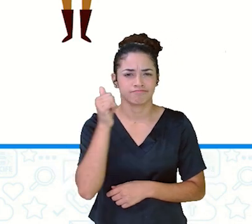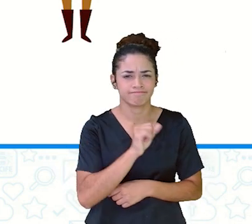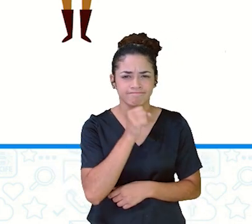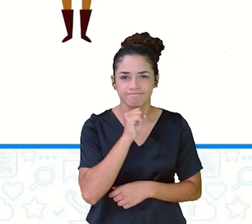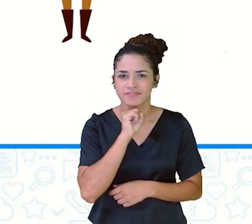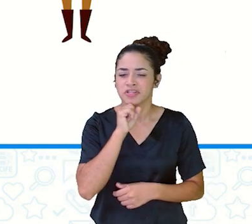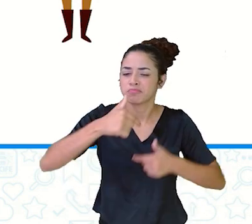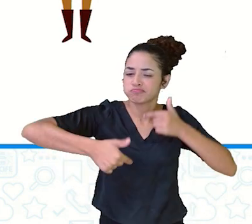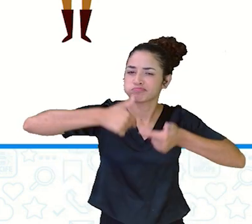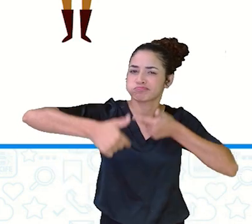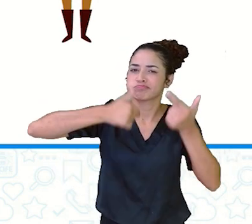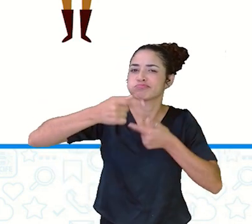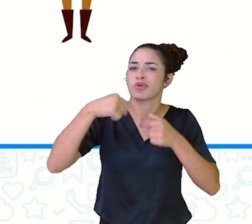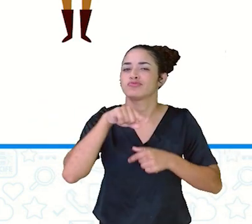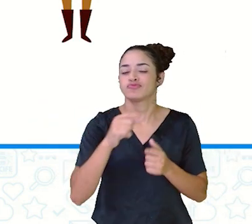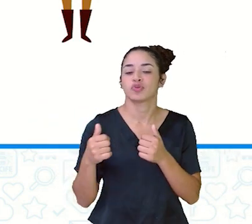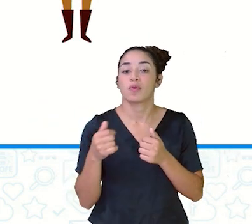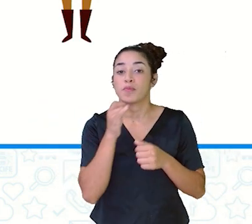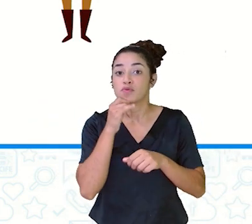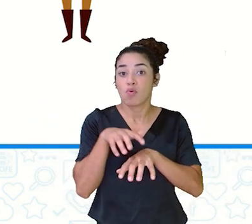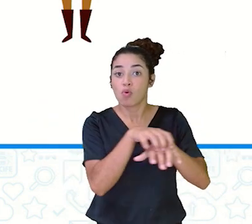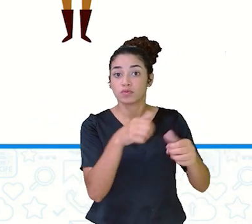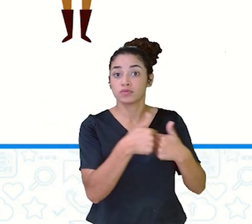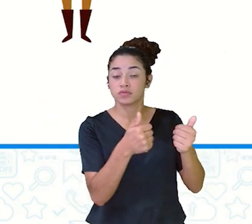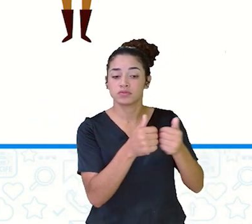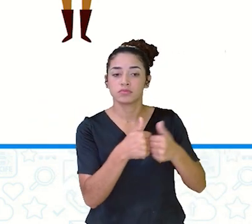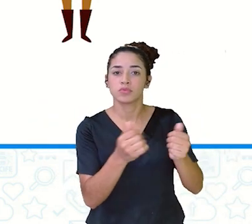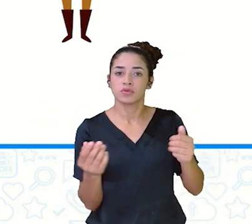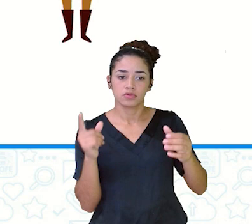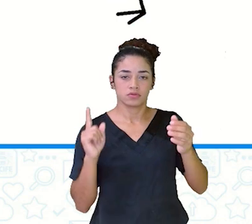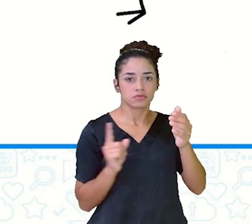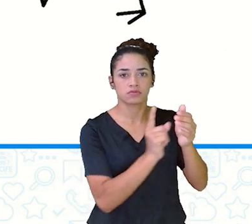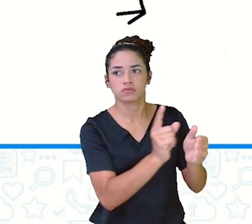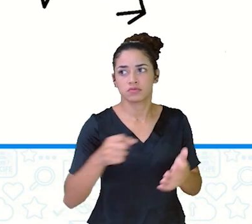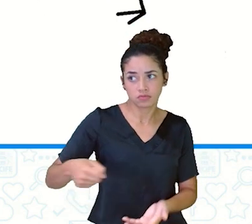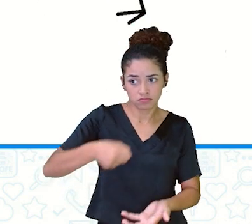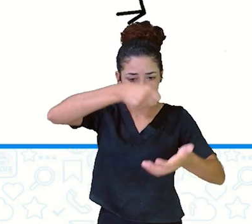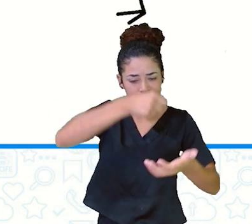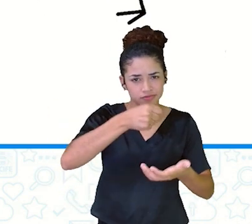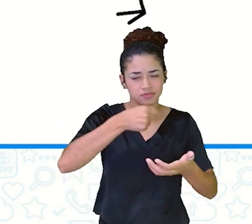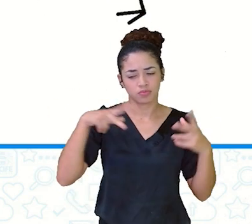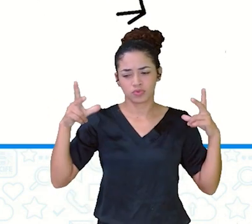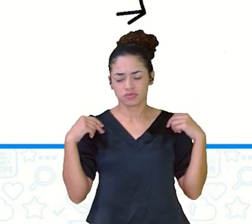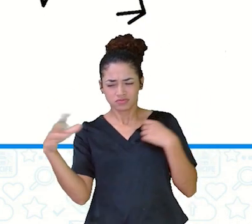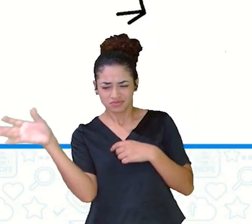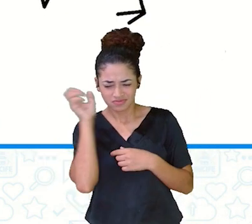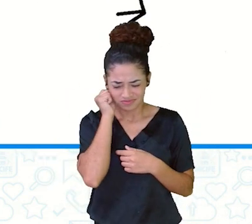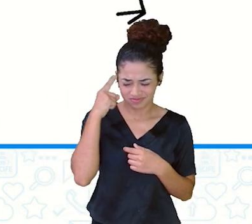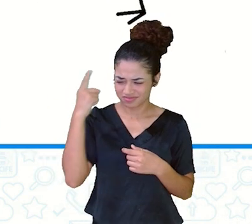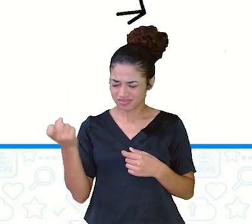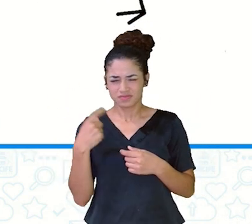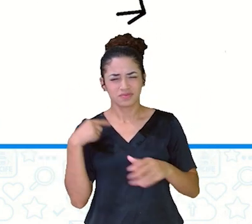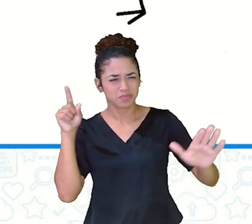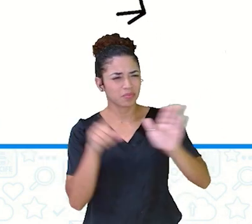trabalhadeira. Um dia ela entrou num ônibus carregando uma cesta. O motorista ouviu um barulho e perguntou: "A senhora está levando uma galinha